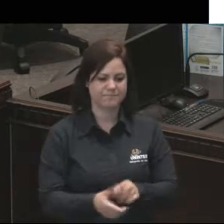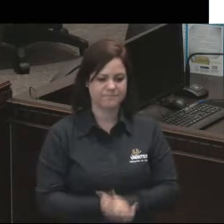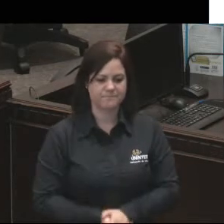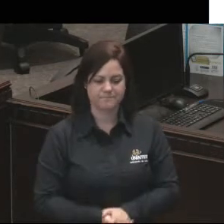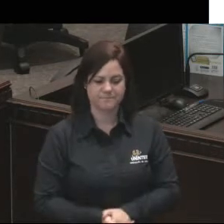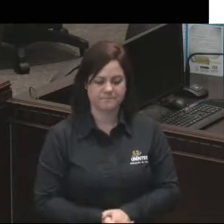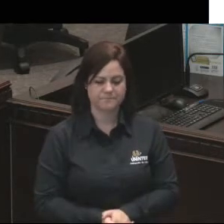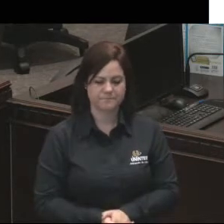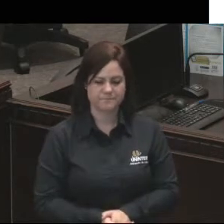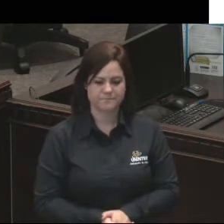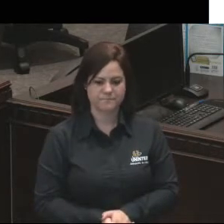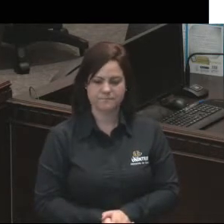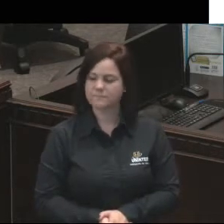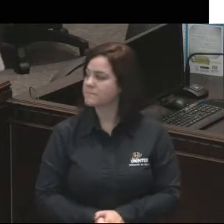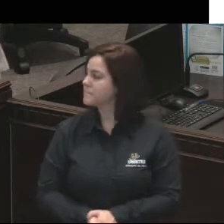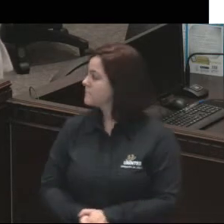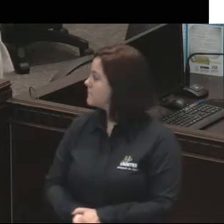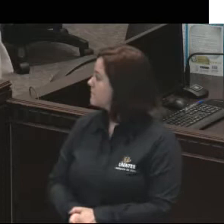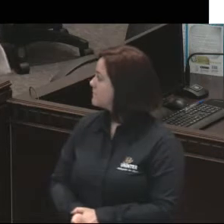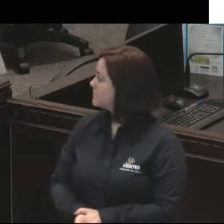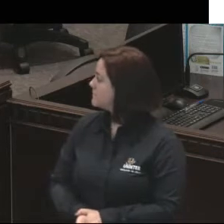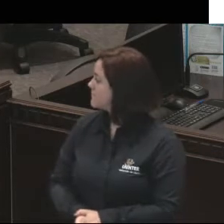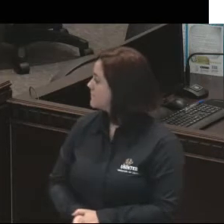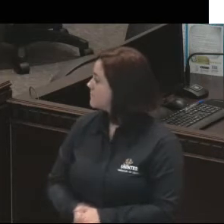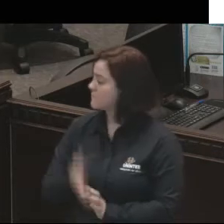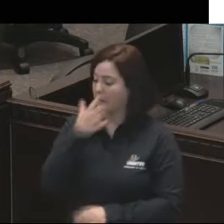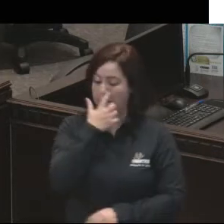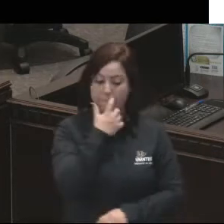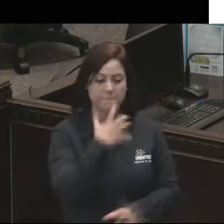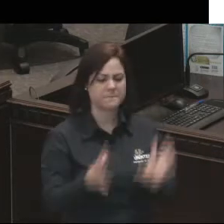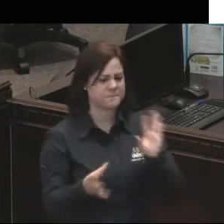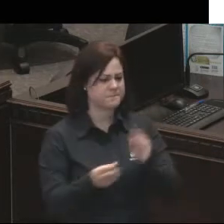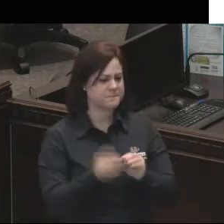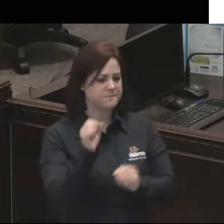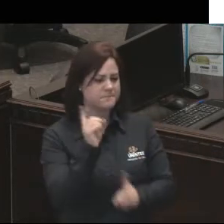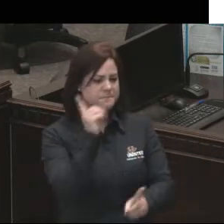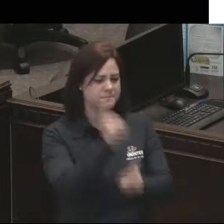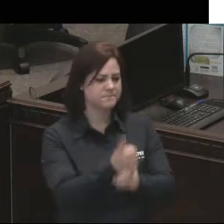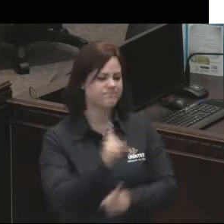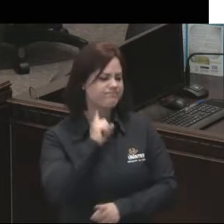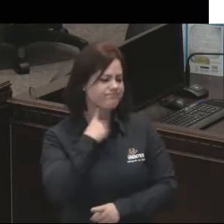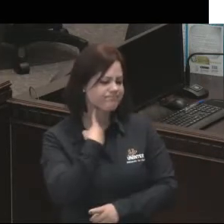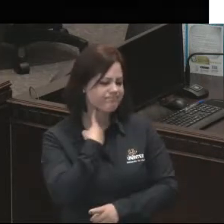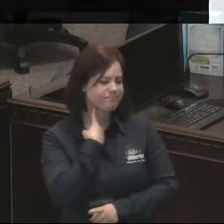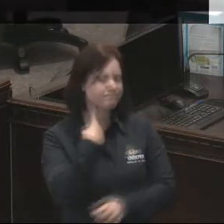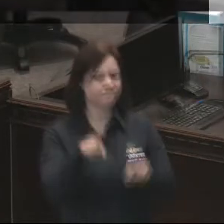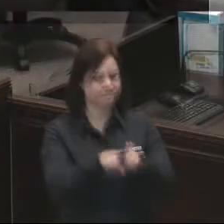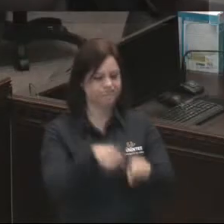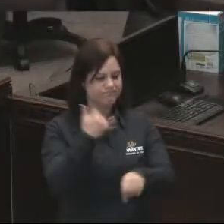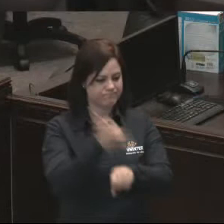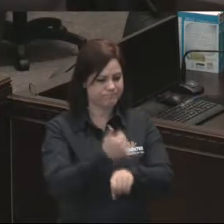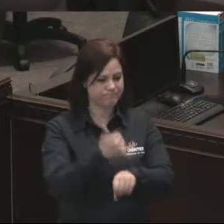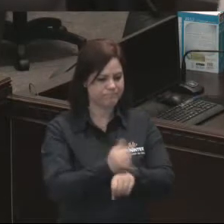Então, essa é um pouco a problemática, né, bem breve, né, dos agrotóxicos. A gente tem vários efeitos deles que eu poderia mostrar